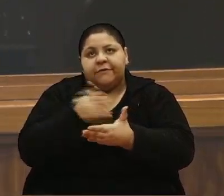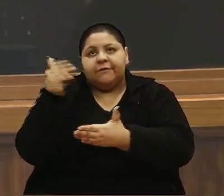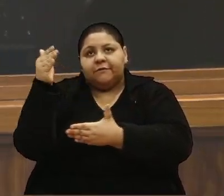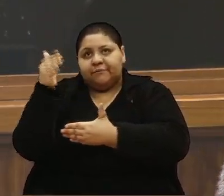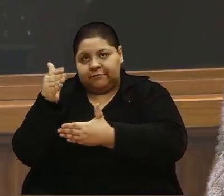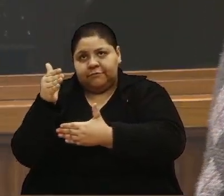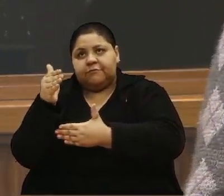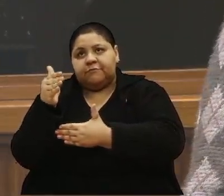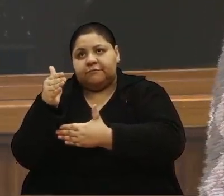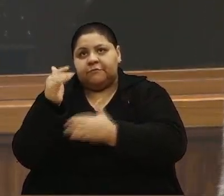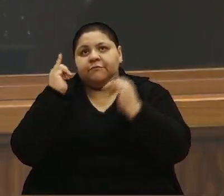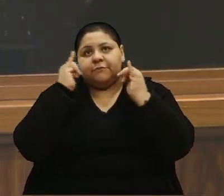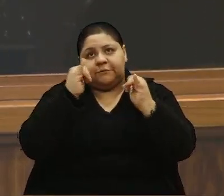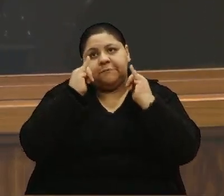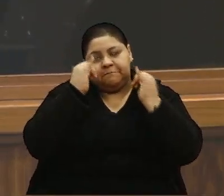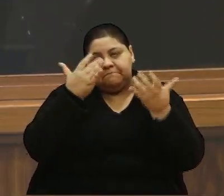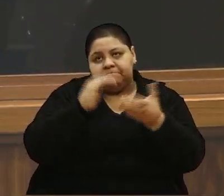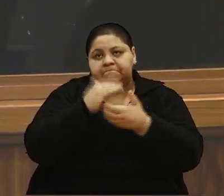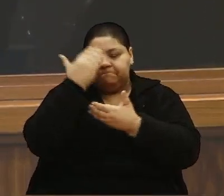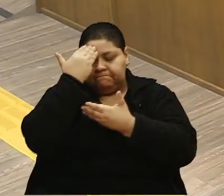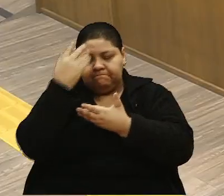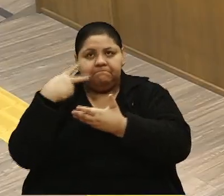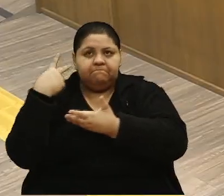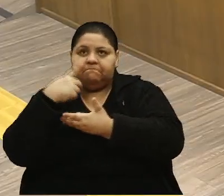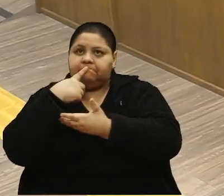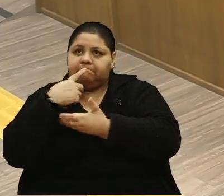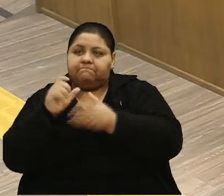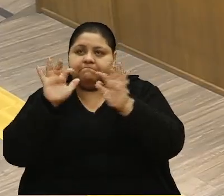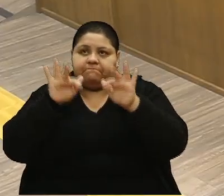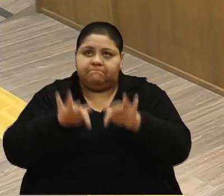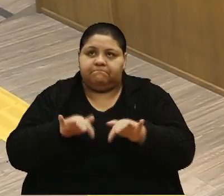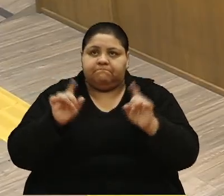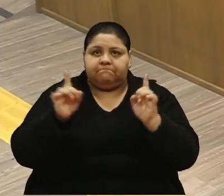estadia e seu transporte. Obrigado, vereadora Rosa. Encerrado o espaço pequeno expediente.